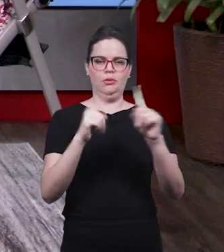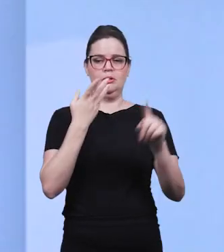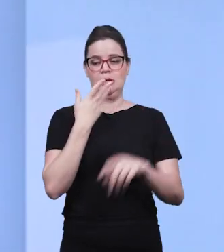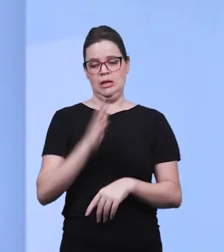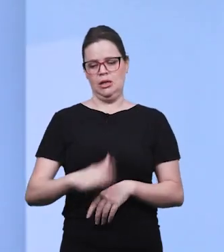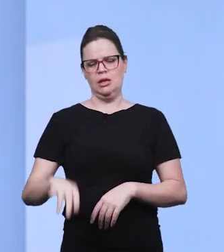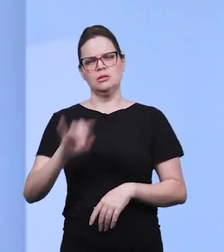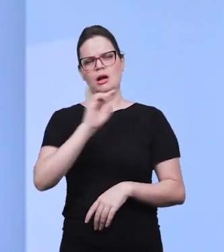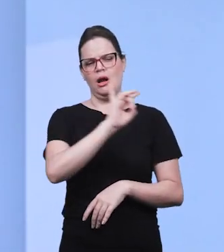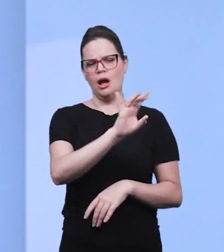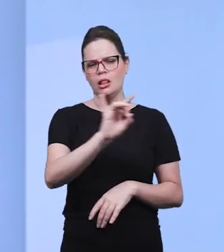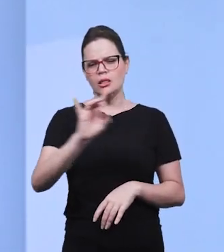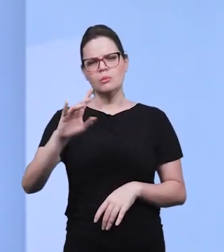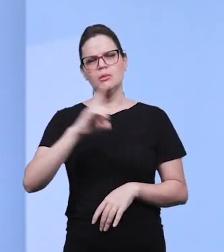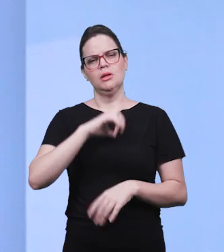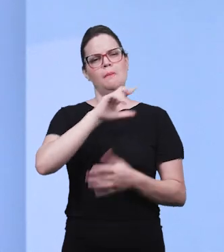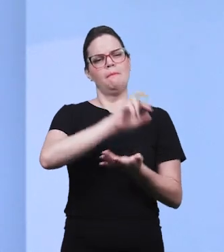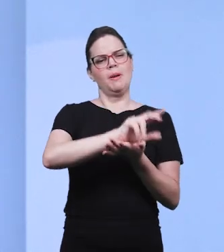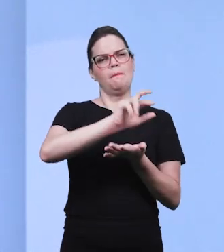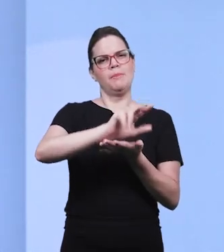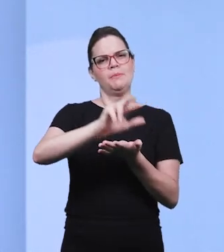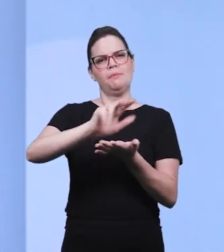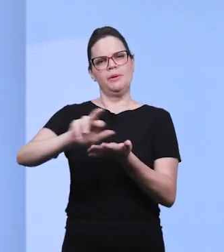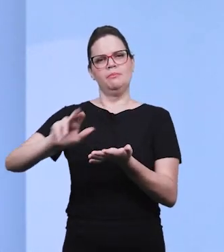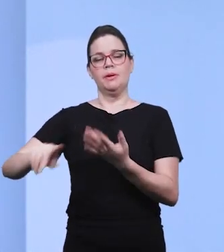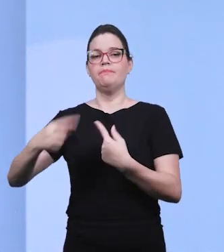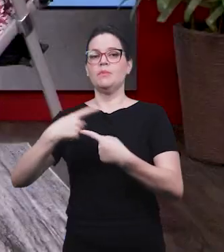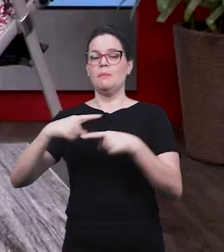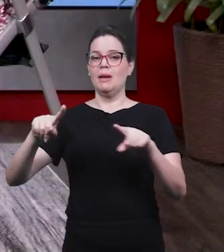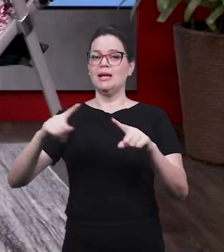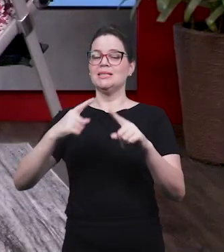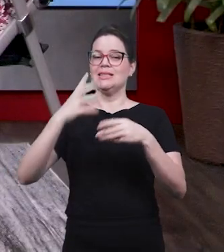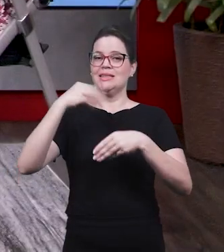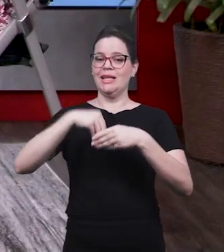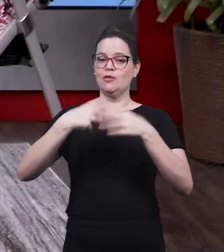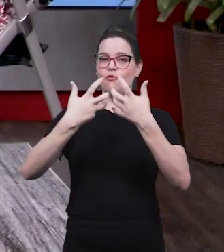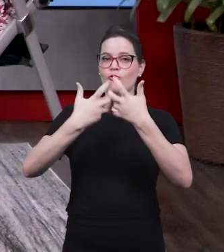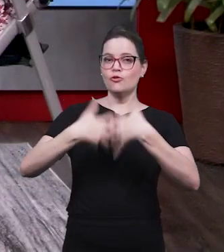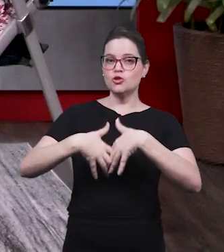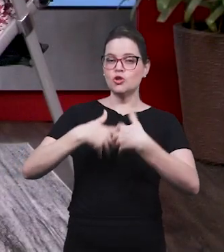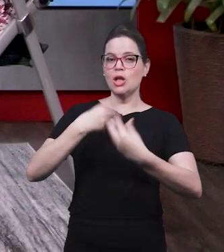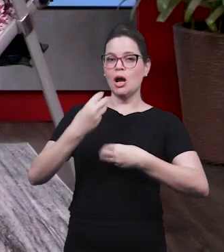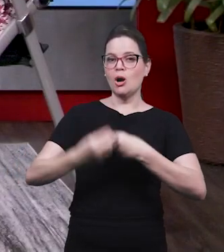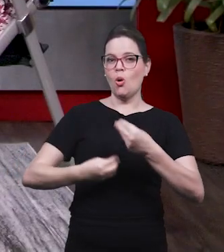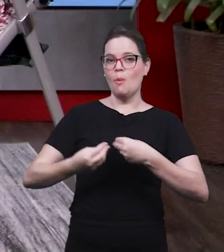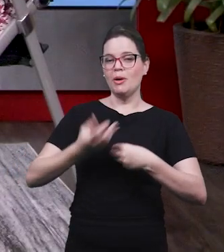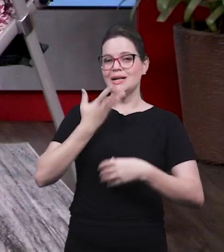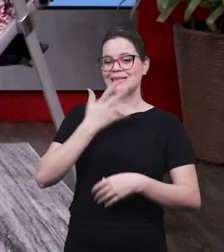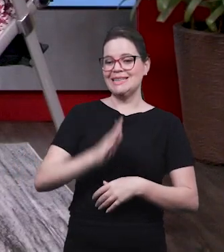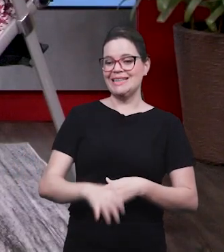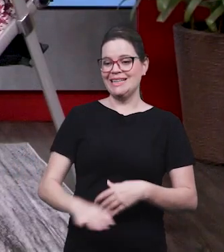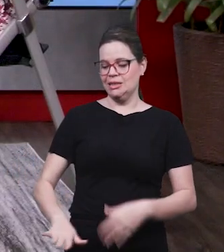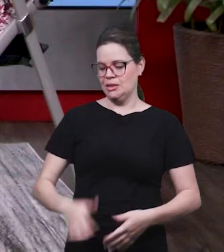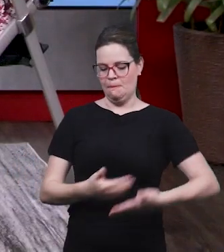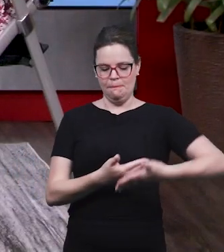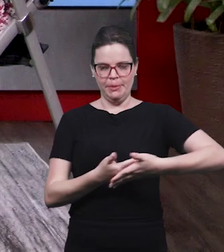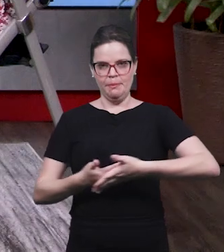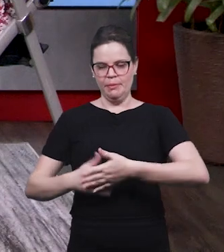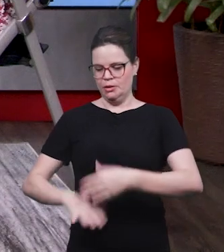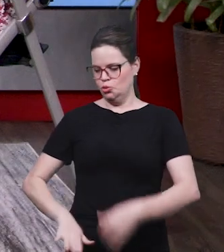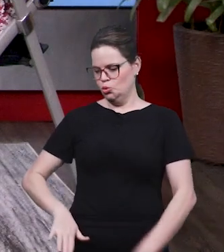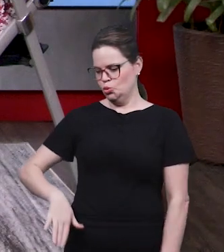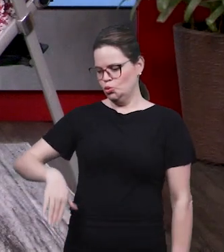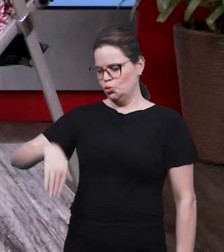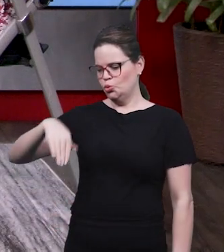de desenvolvimento humano, existe sim um padrão. Existe sim uma formação